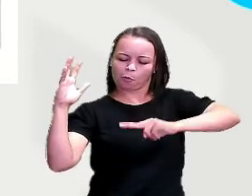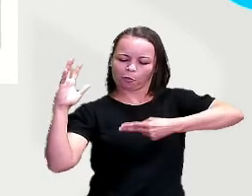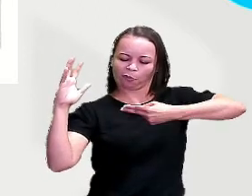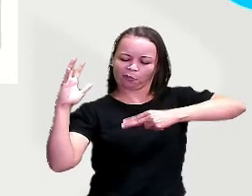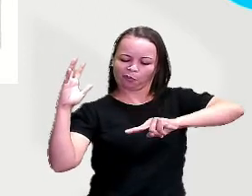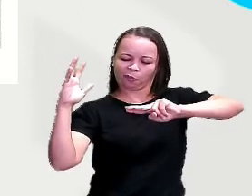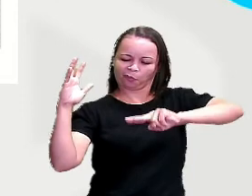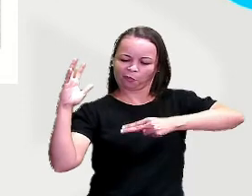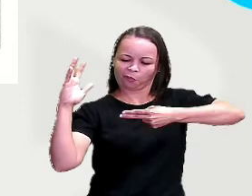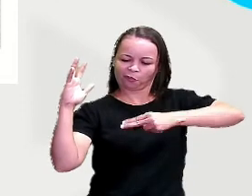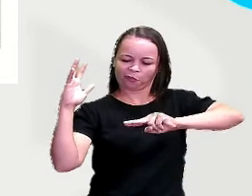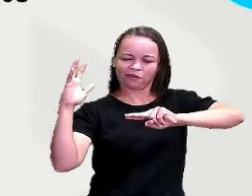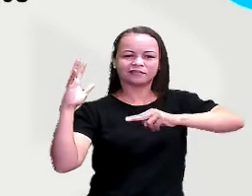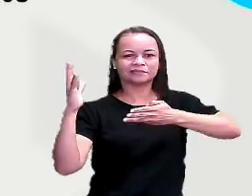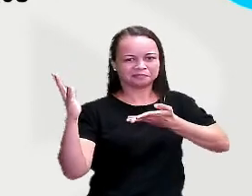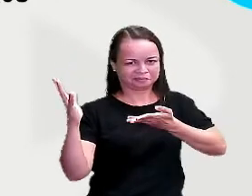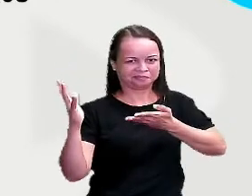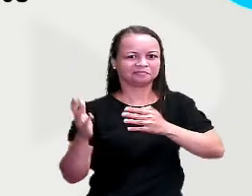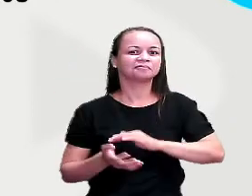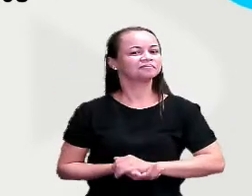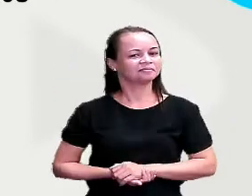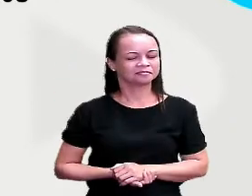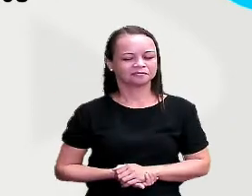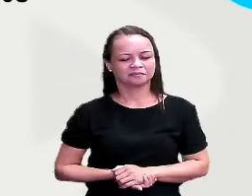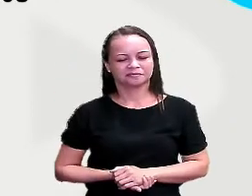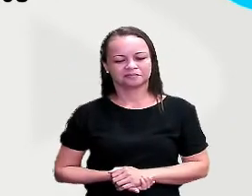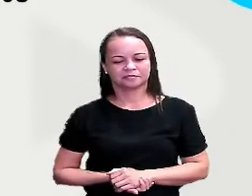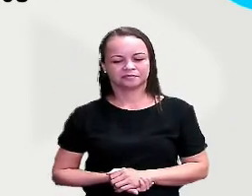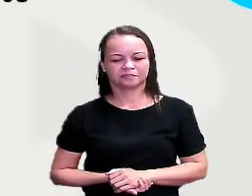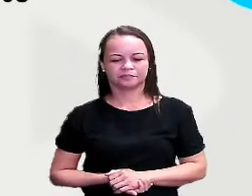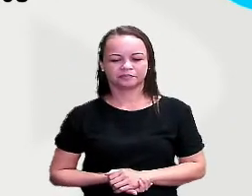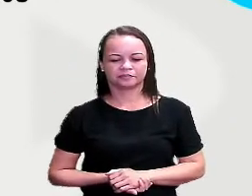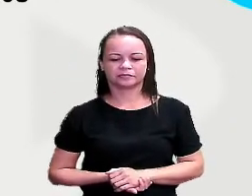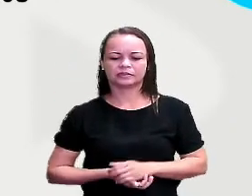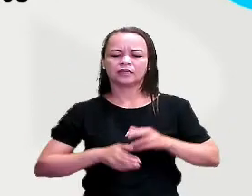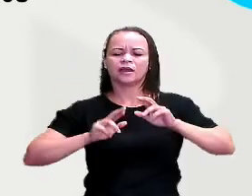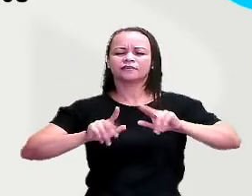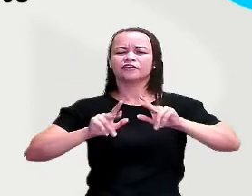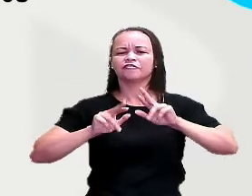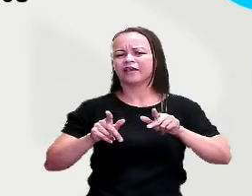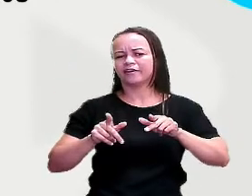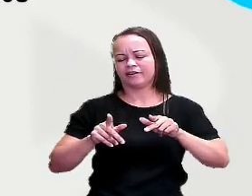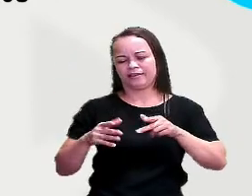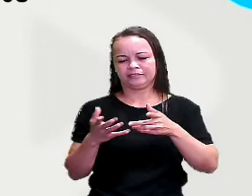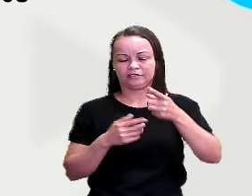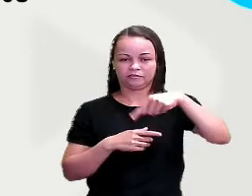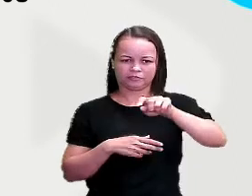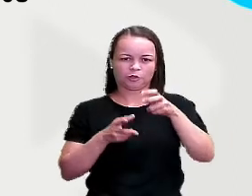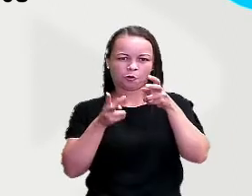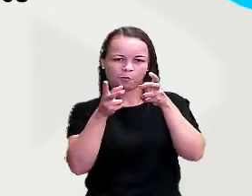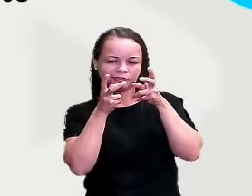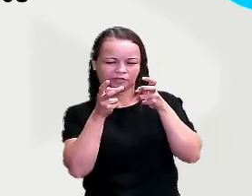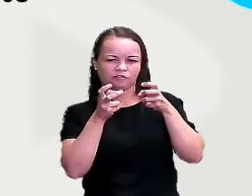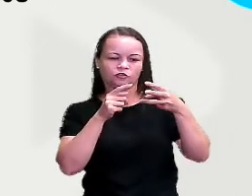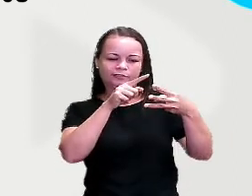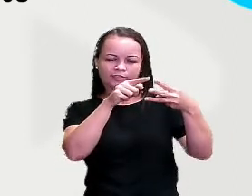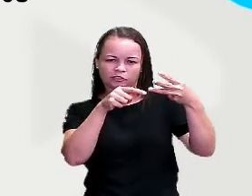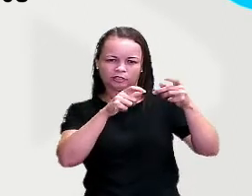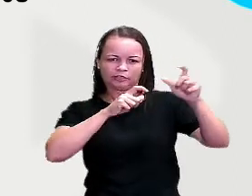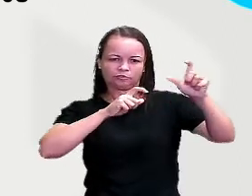saber. Vamos lá. Então, ó, quais as diferenças que você observou nessas três